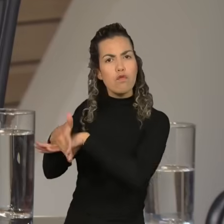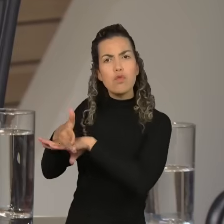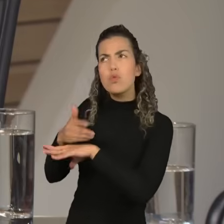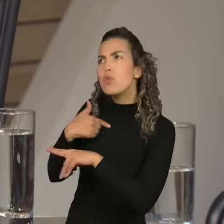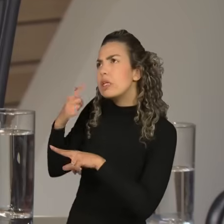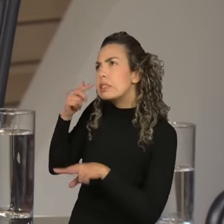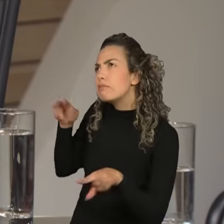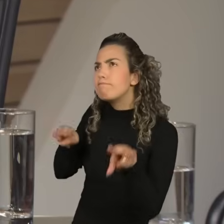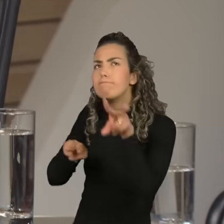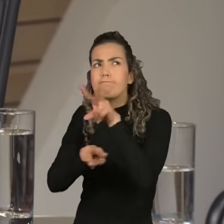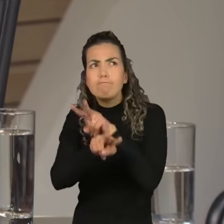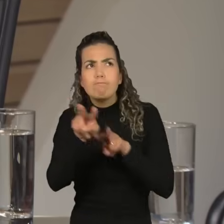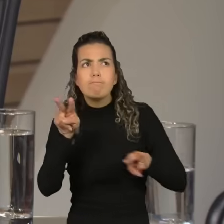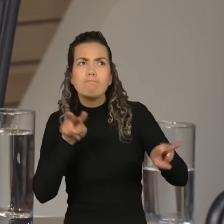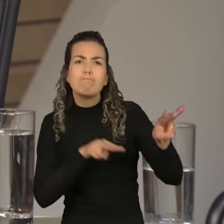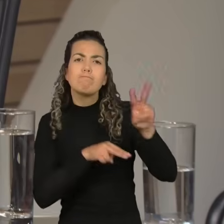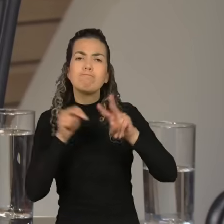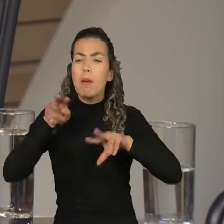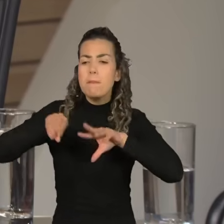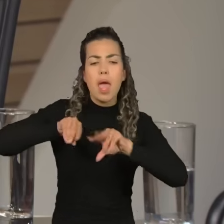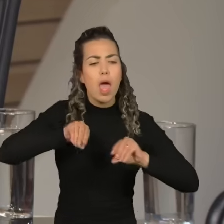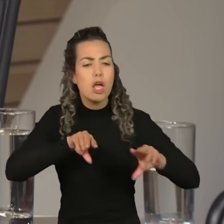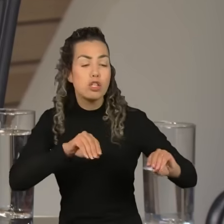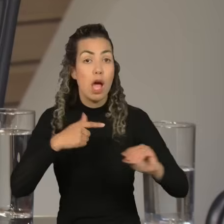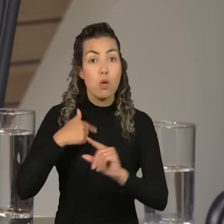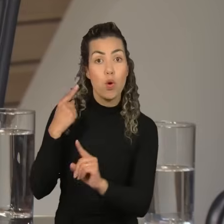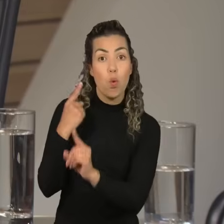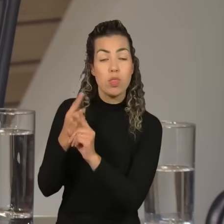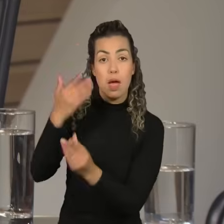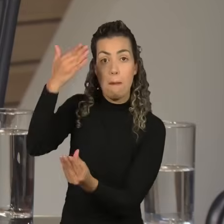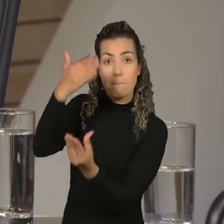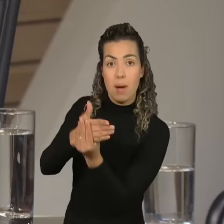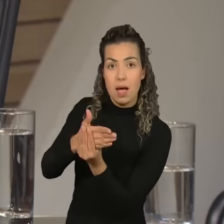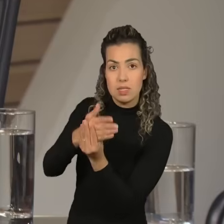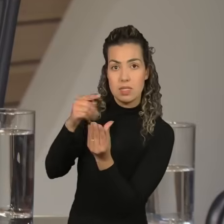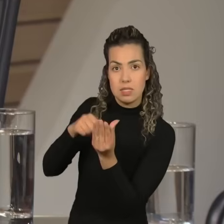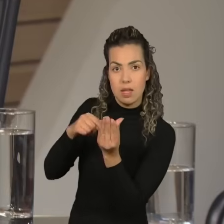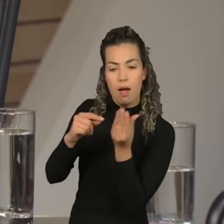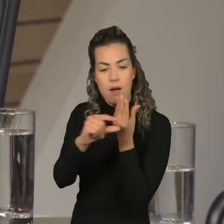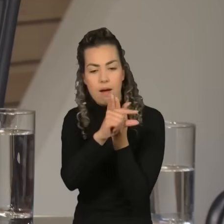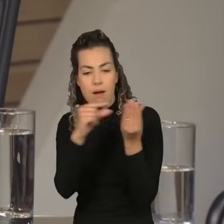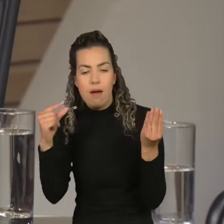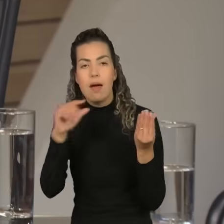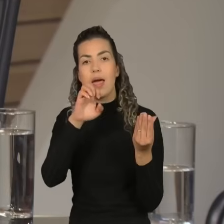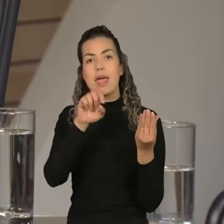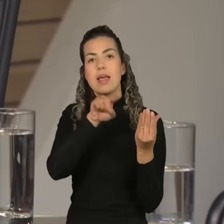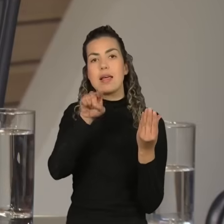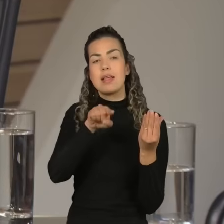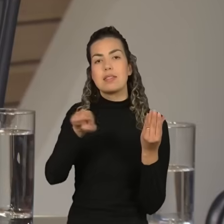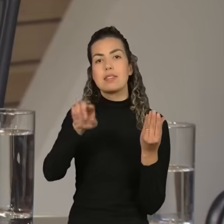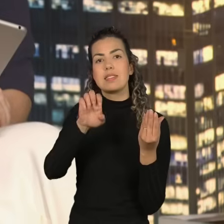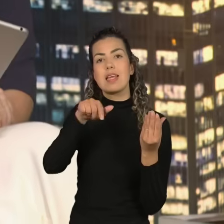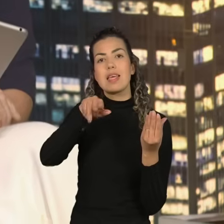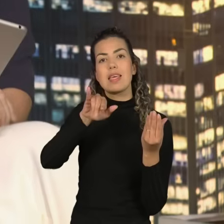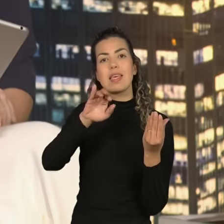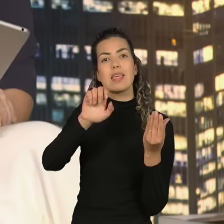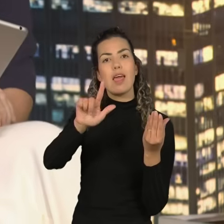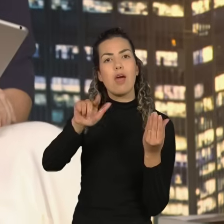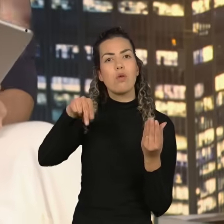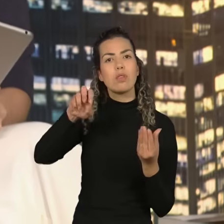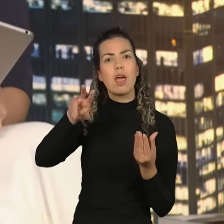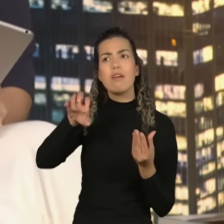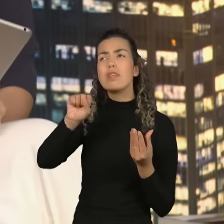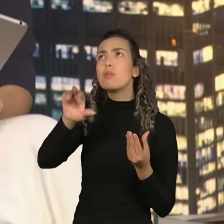pasta do Ezequiel Neves, que o Ezequiel Neves, se eu não me engano, morreu No mesmo no dia. no mesmo dia,